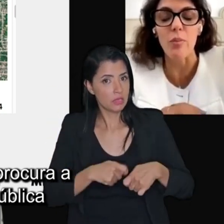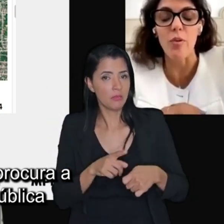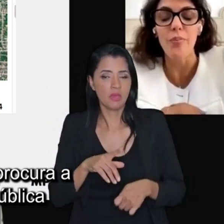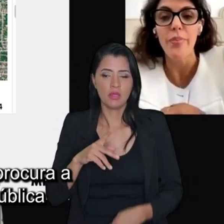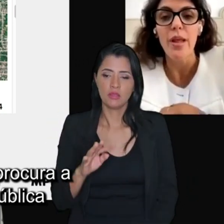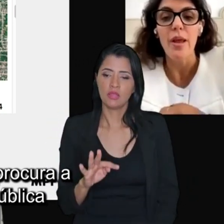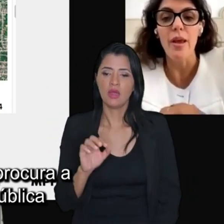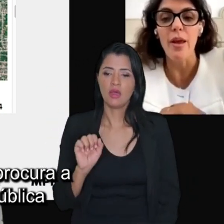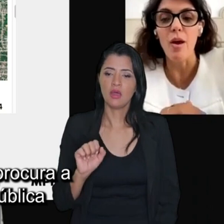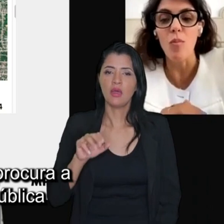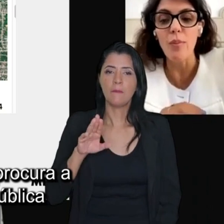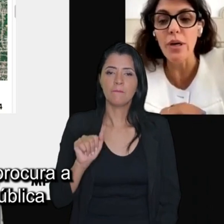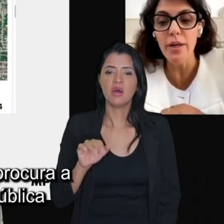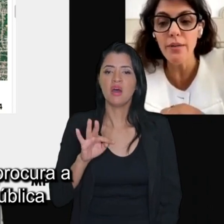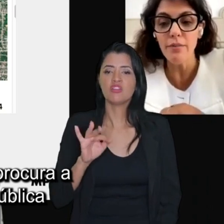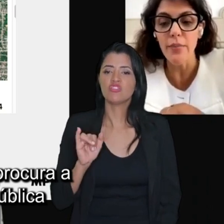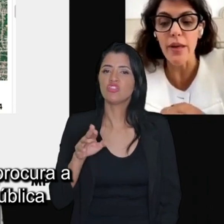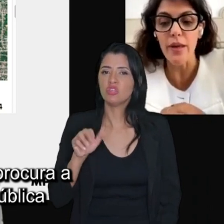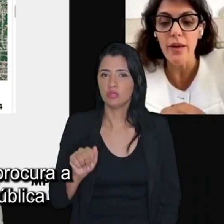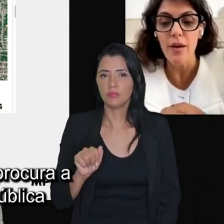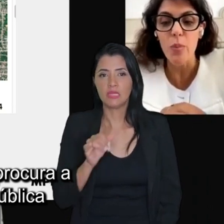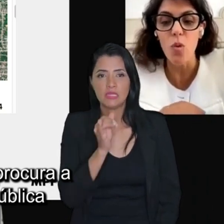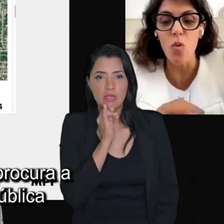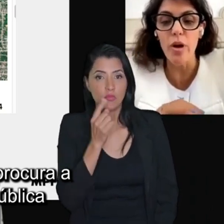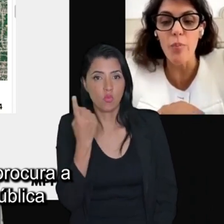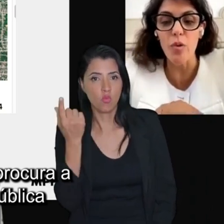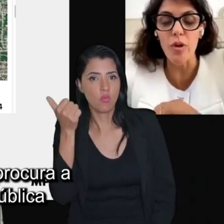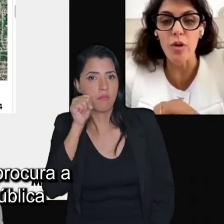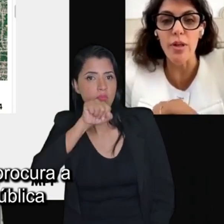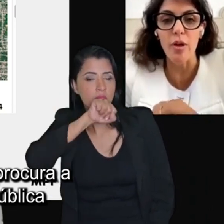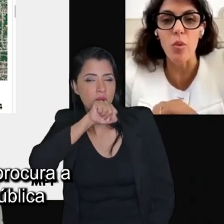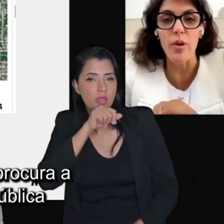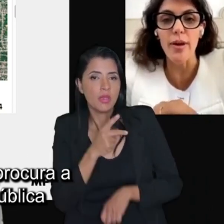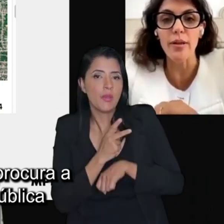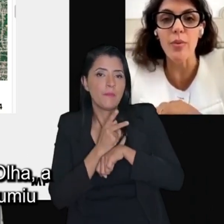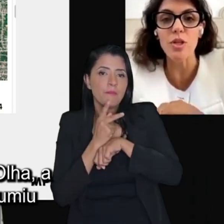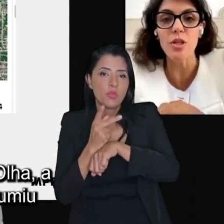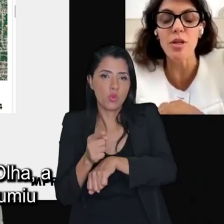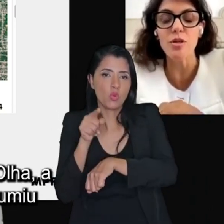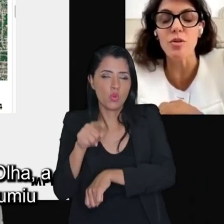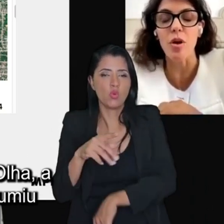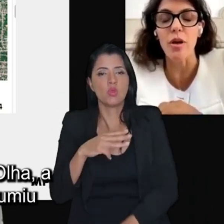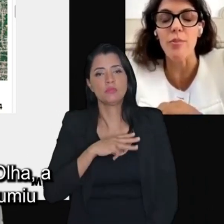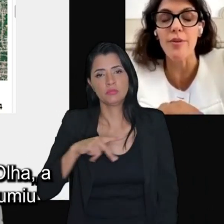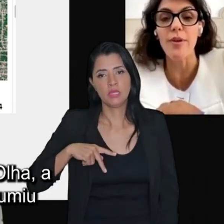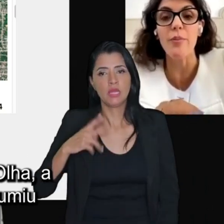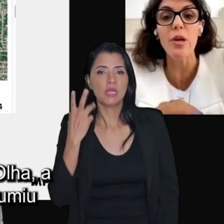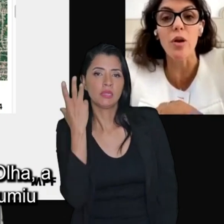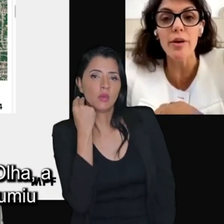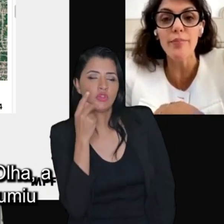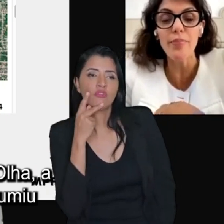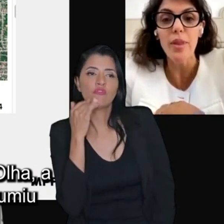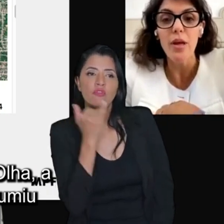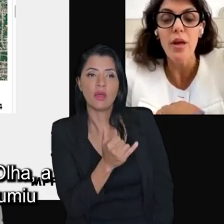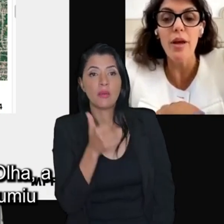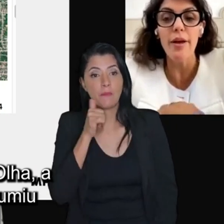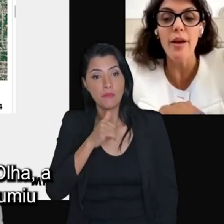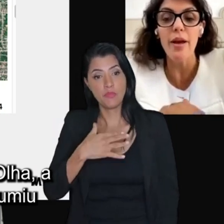um exemplo, uma mãe, né, procura a Procuradoria da República em Tabatinga e diz, olha, minha filha